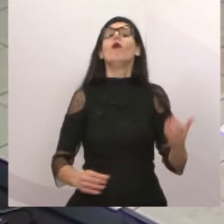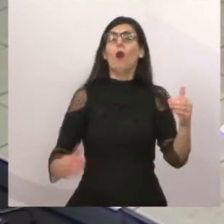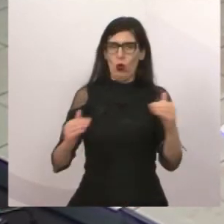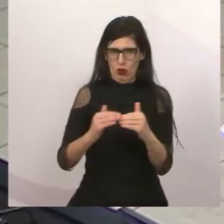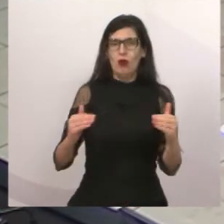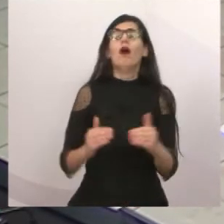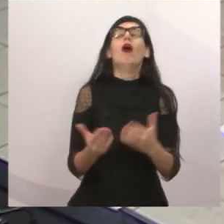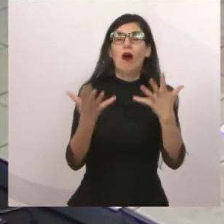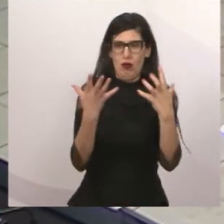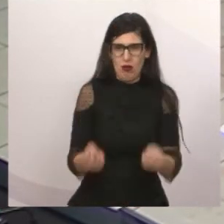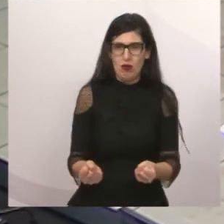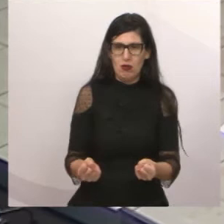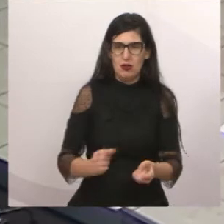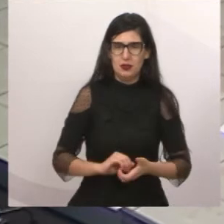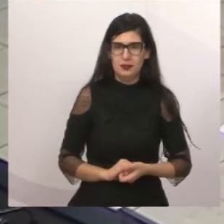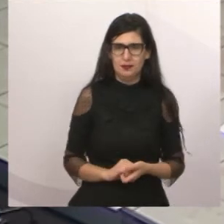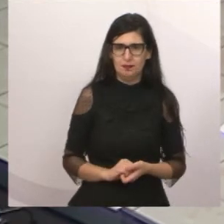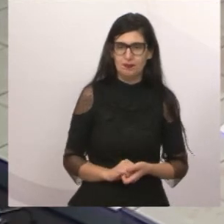Favorável.